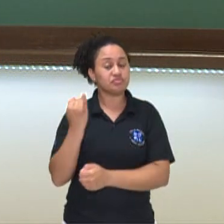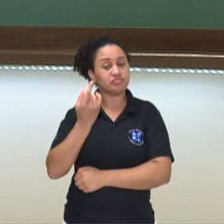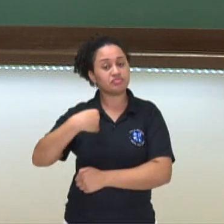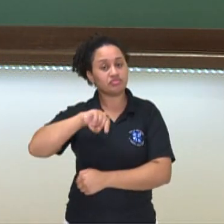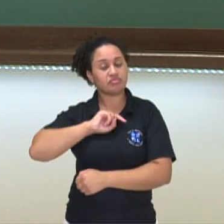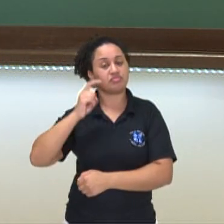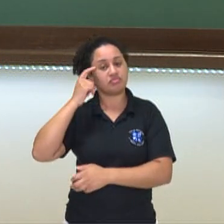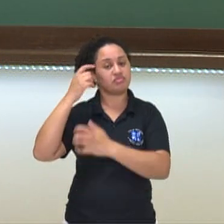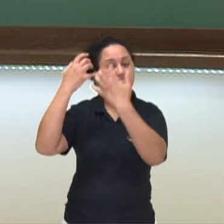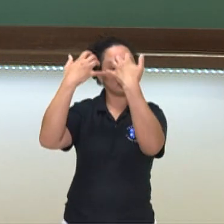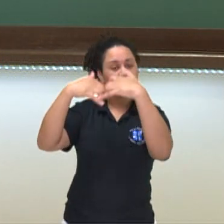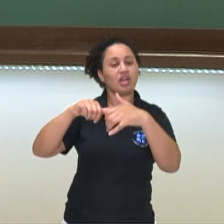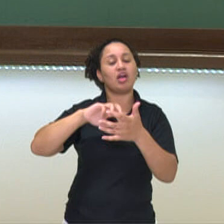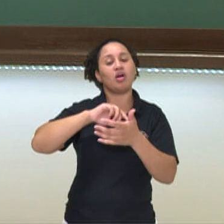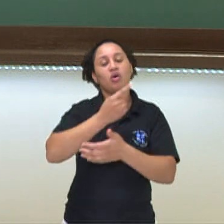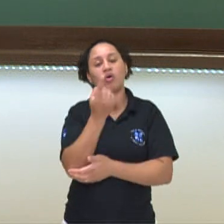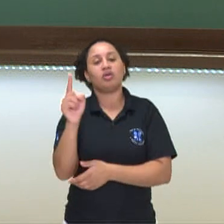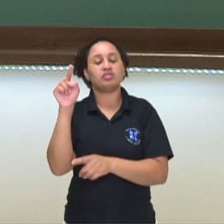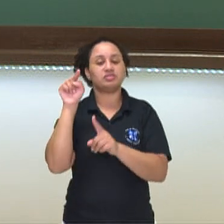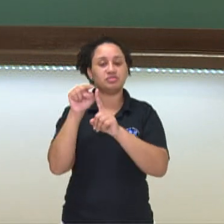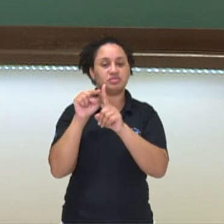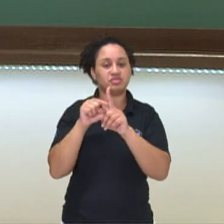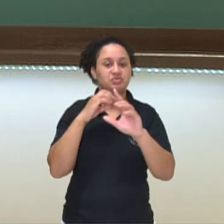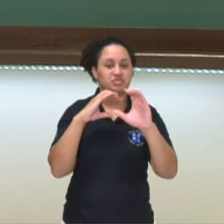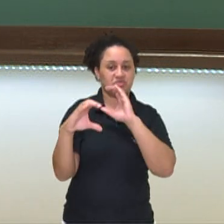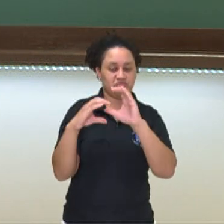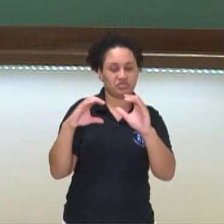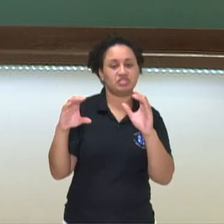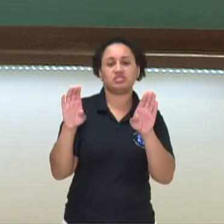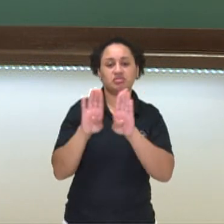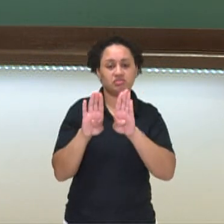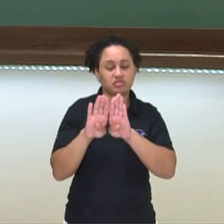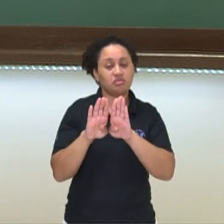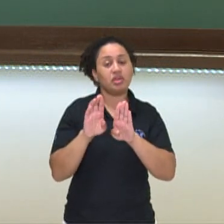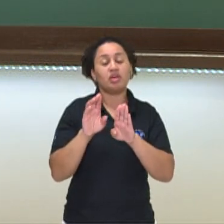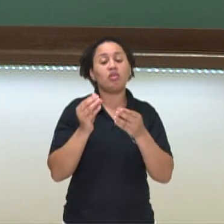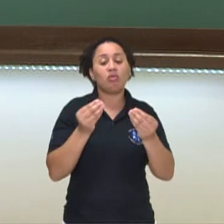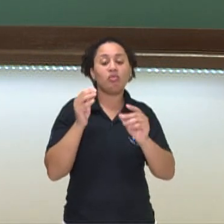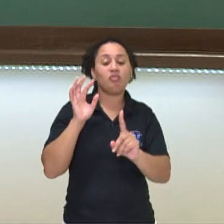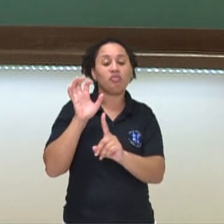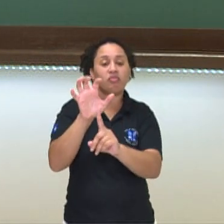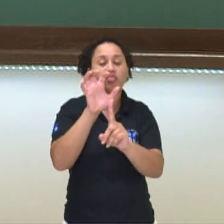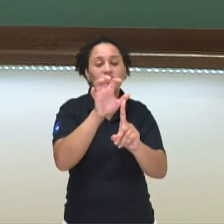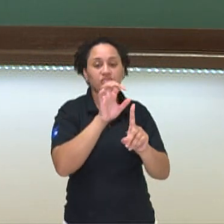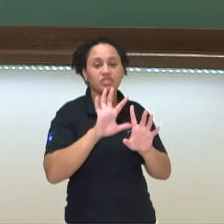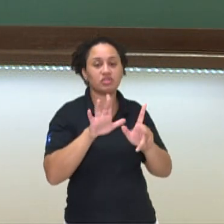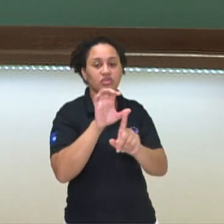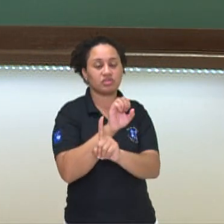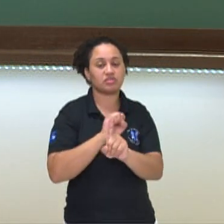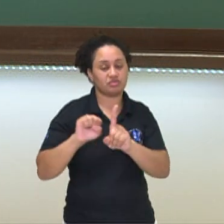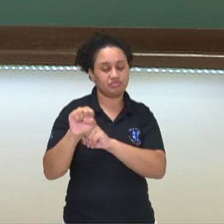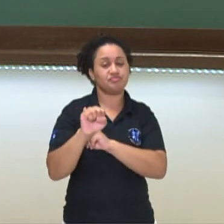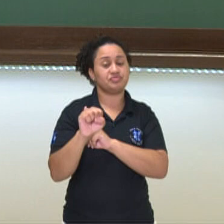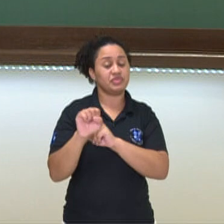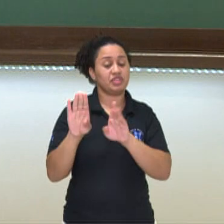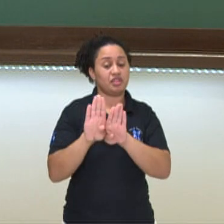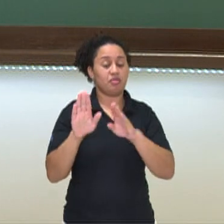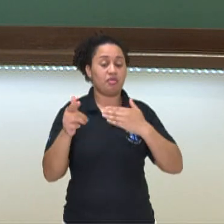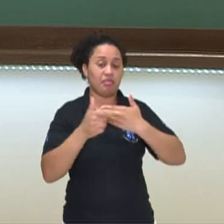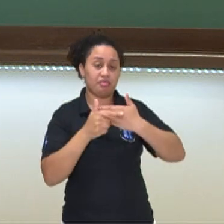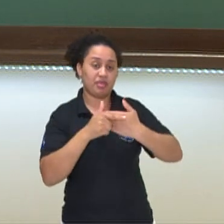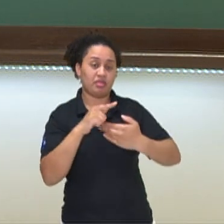um pouquinho sobre outros meios de comunicação e como eles influenciam a sociedade e ainda qual é o seu papel no